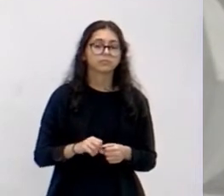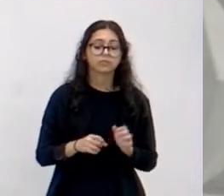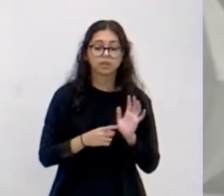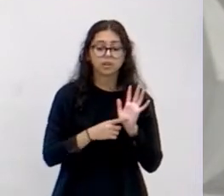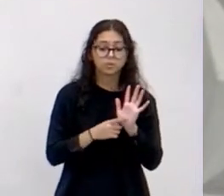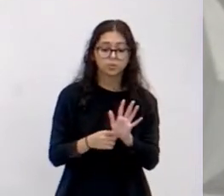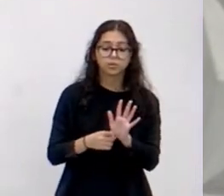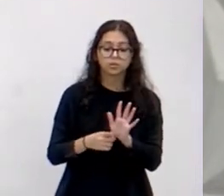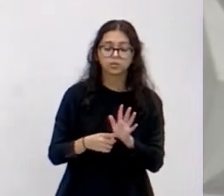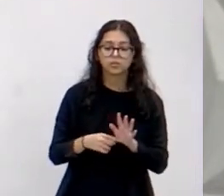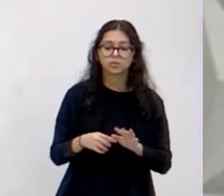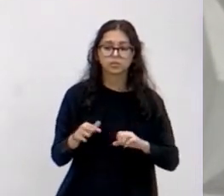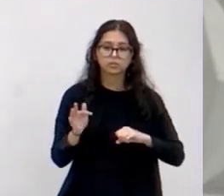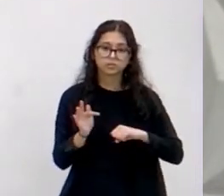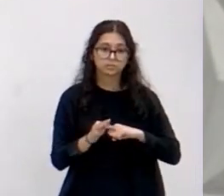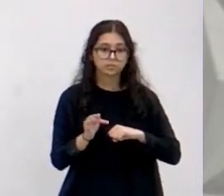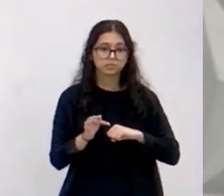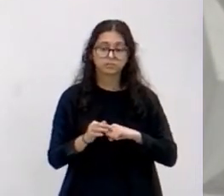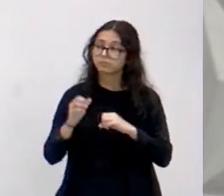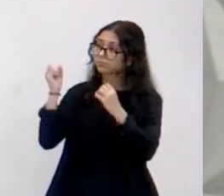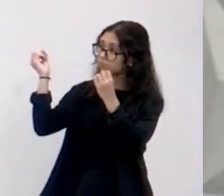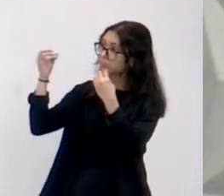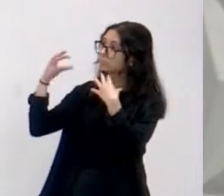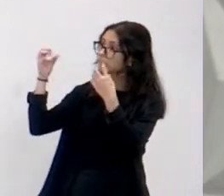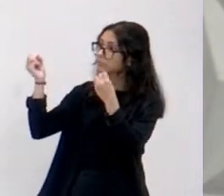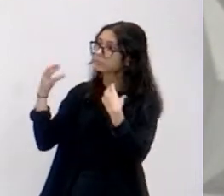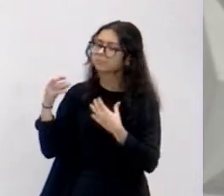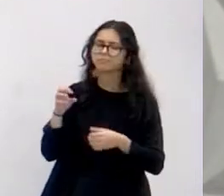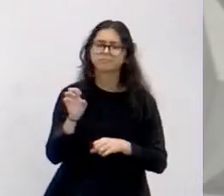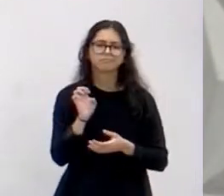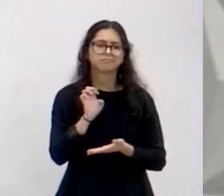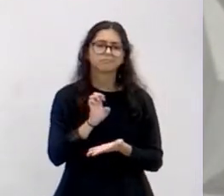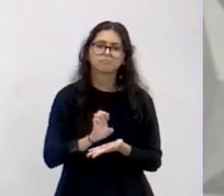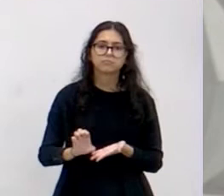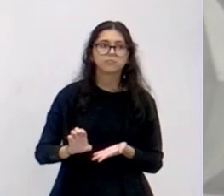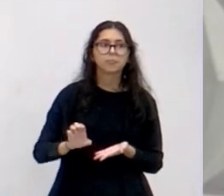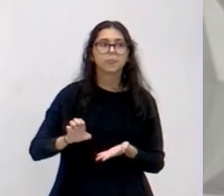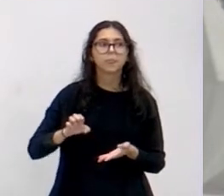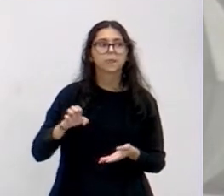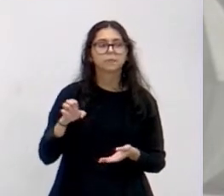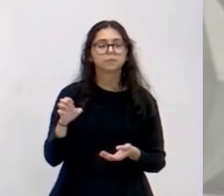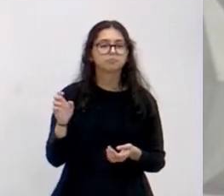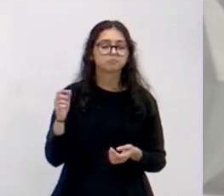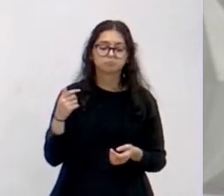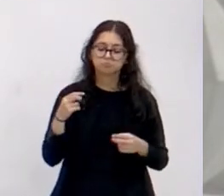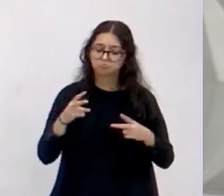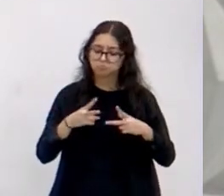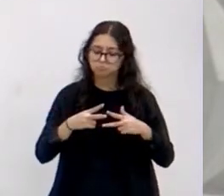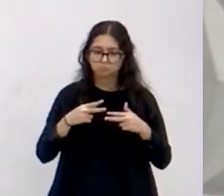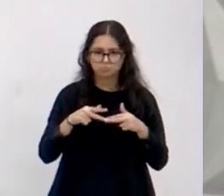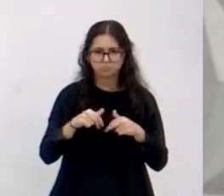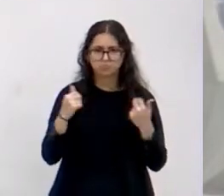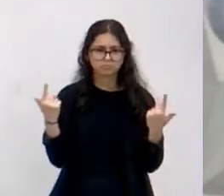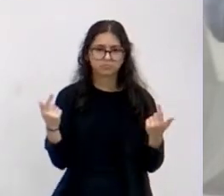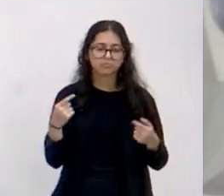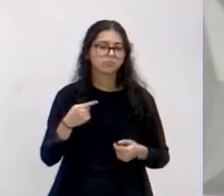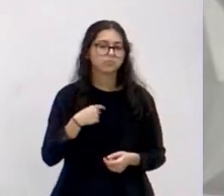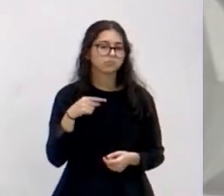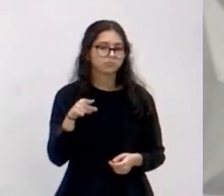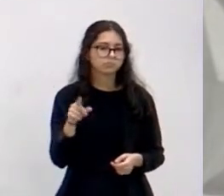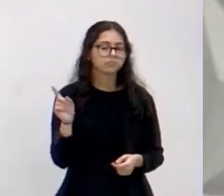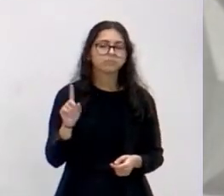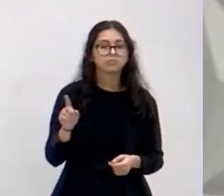Tiago nos ensina que eles não eram super homem que eles não era uma pessoa diferente de mim de você portanto